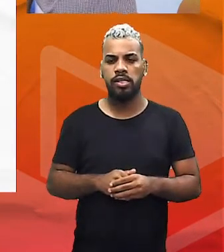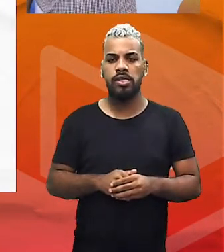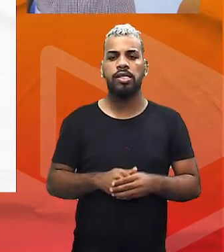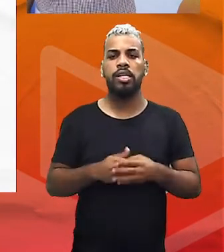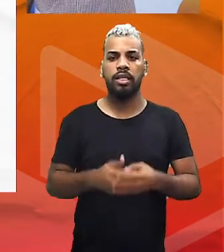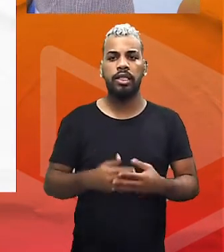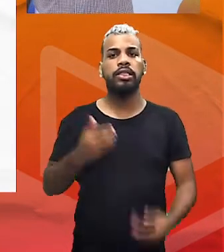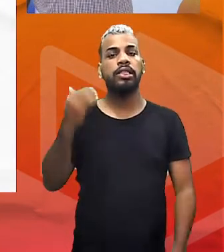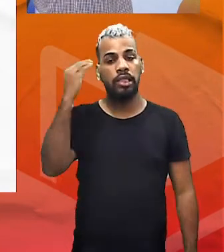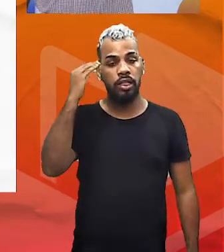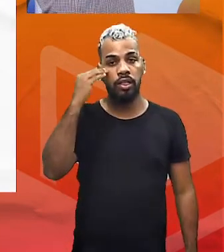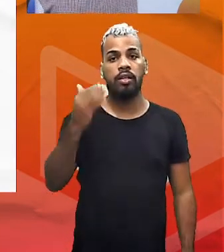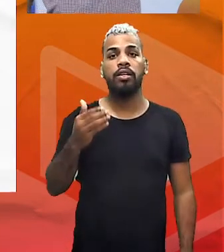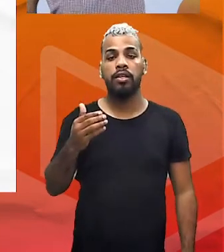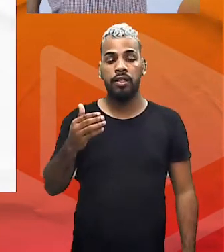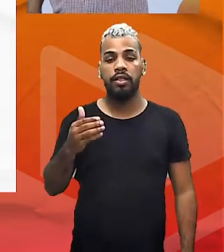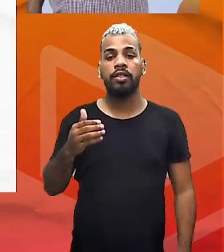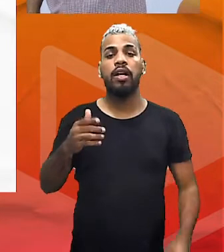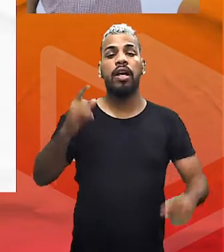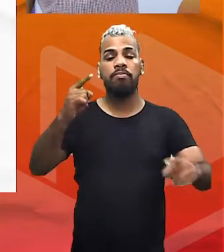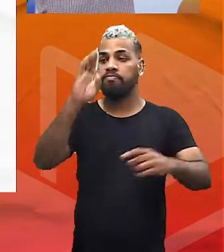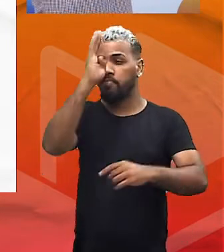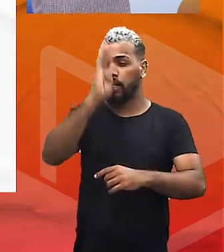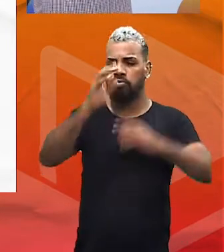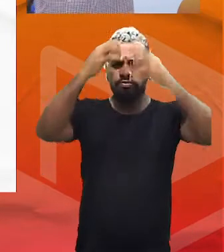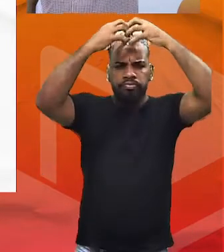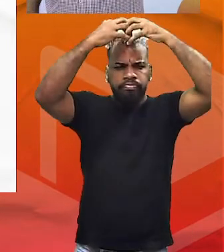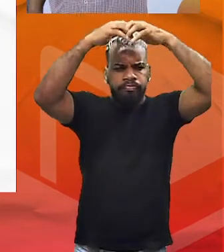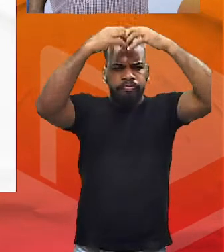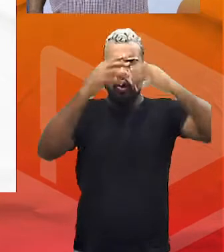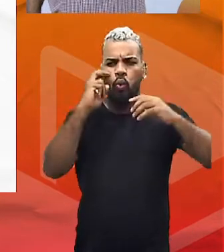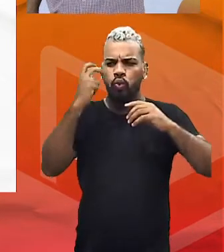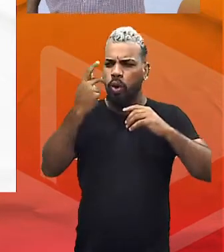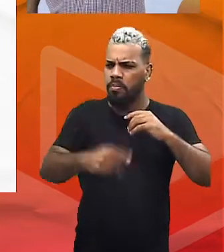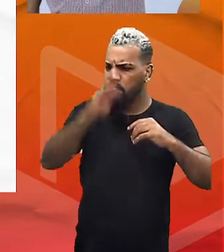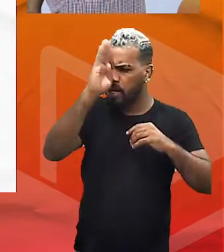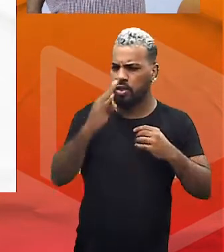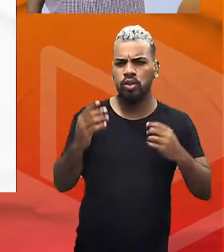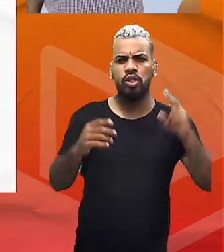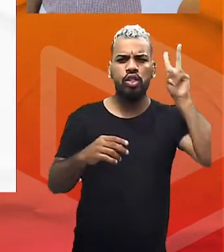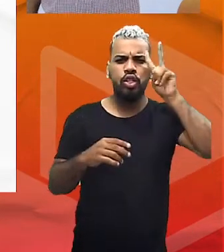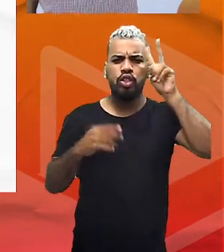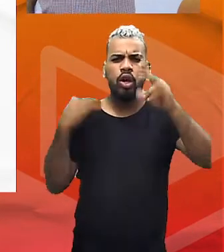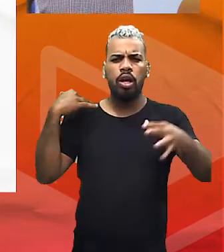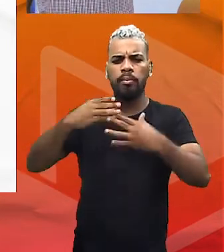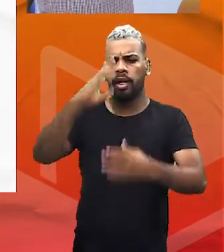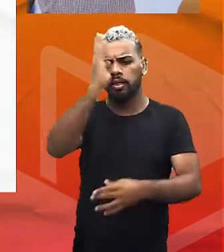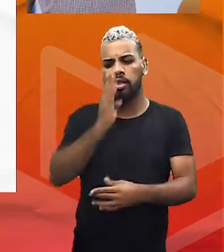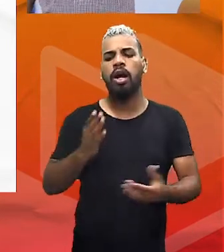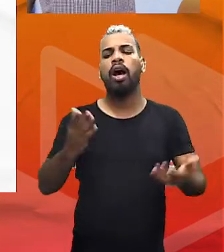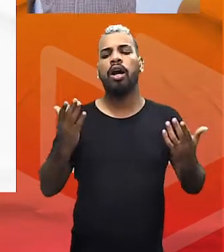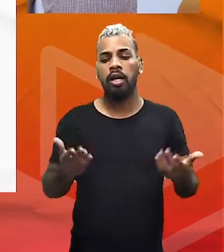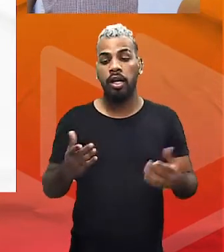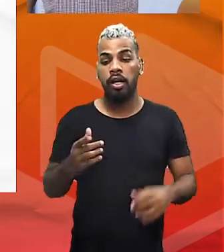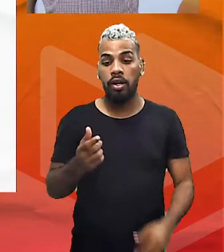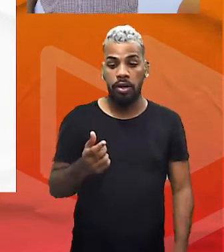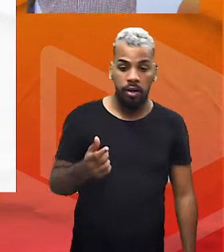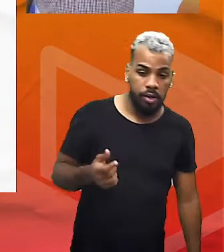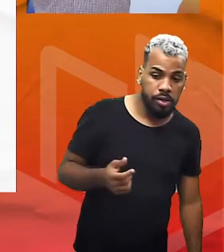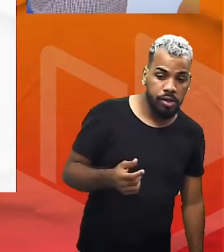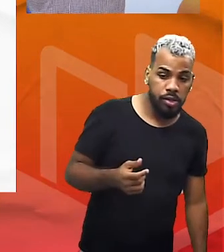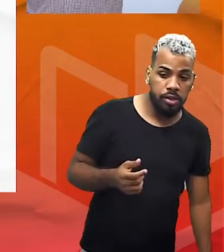a minha linguagem? Ele raciocinou o Brasil, ele questionou a cultura brasileira, a história do Brasil. Tá? Então, muitas vezes